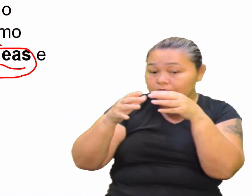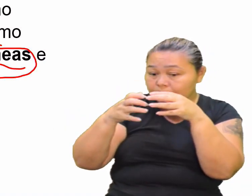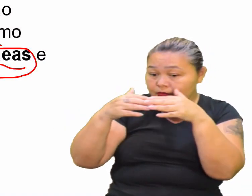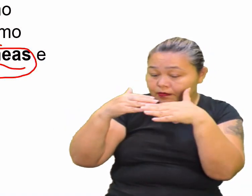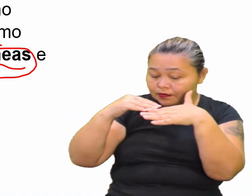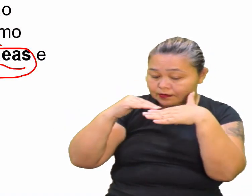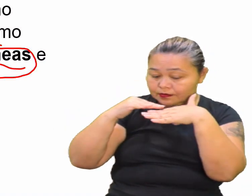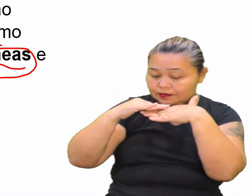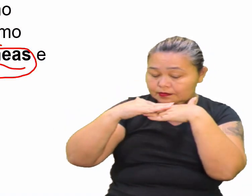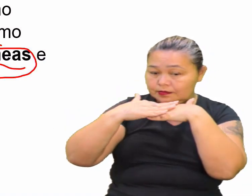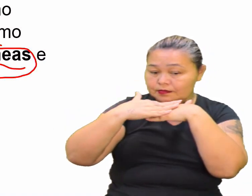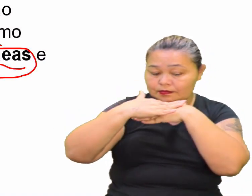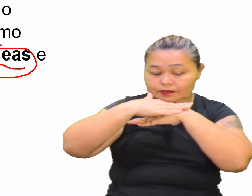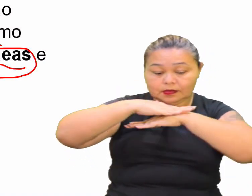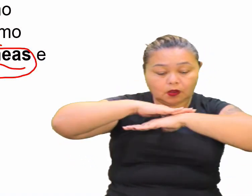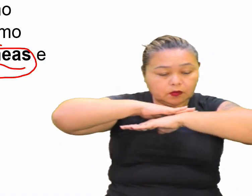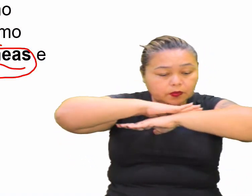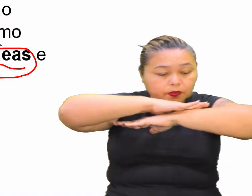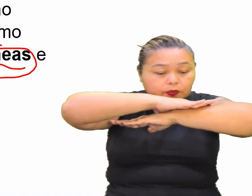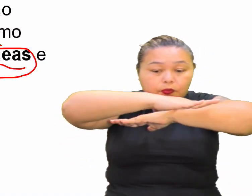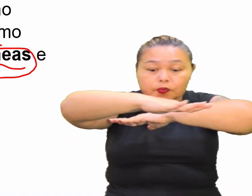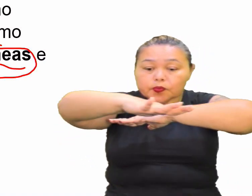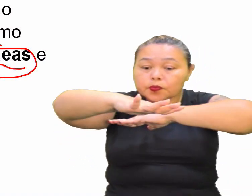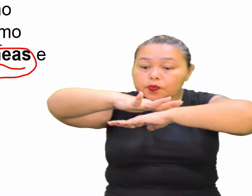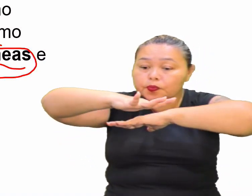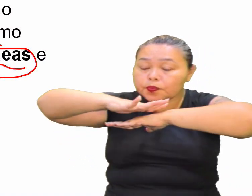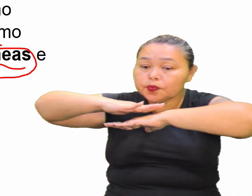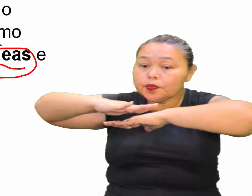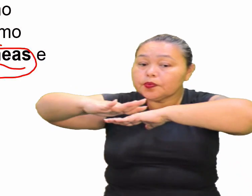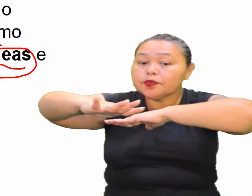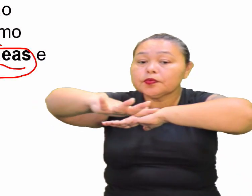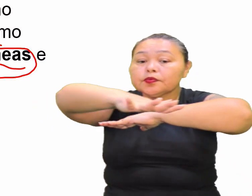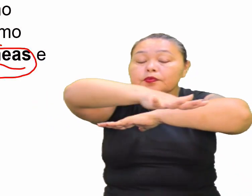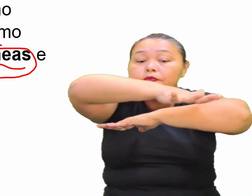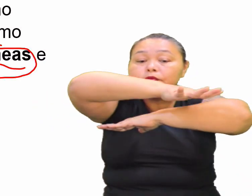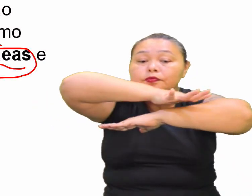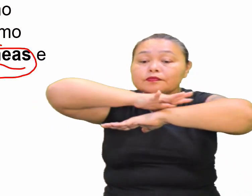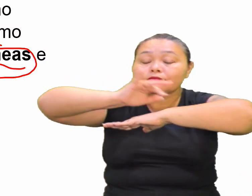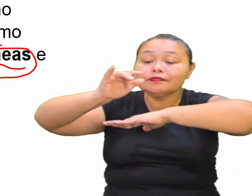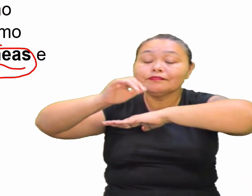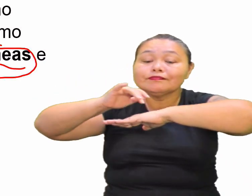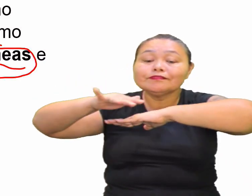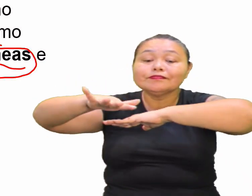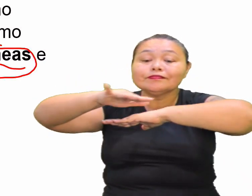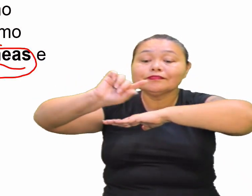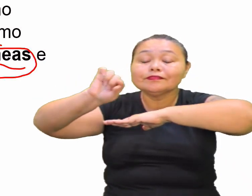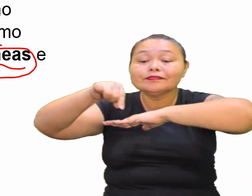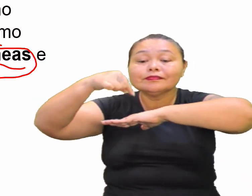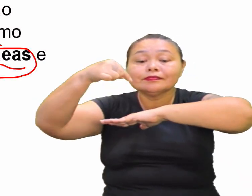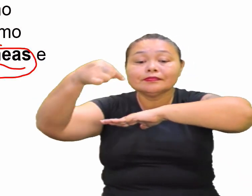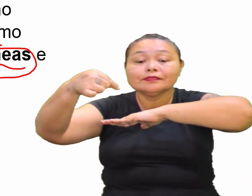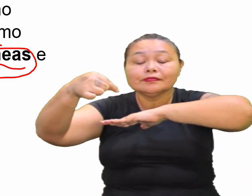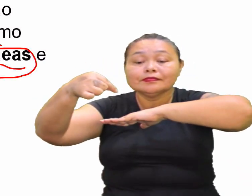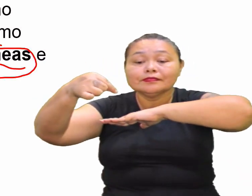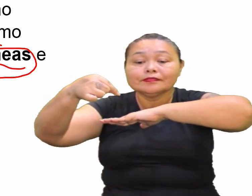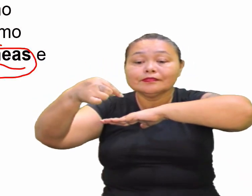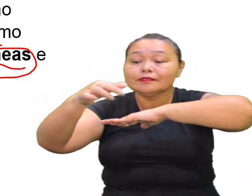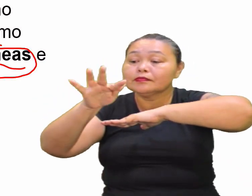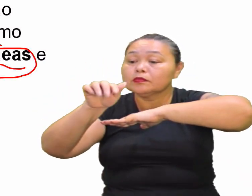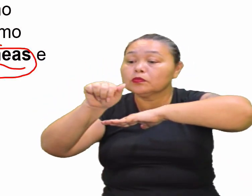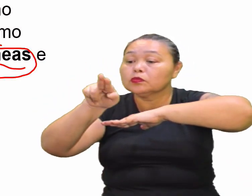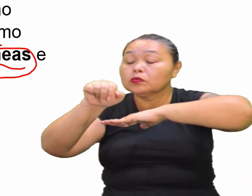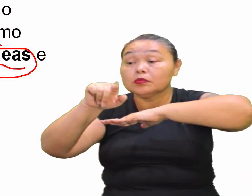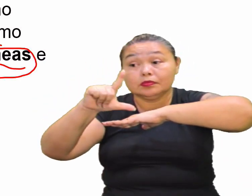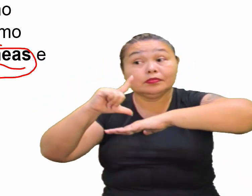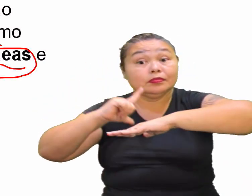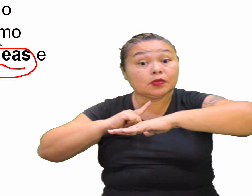mais aguçado. E aí, com isso, você tem a incidência de organismos, a fauna, que não estavam